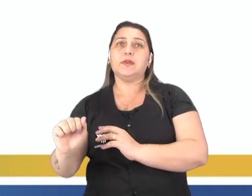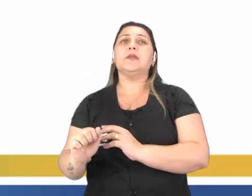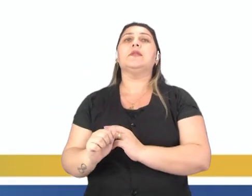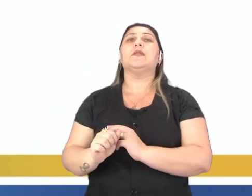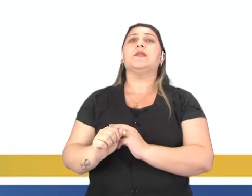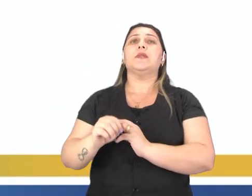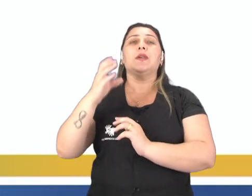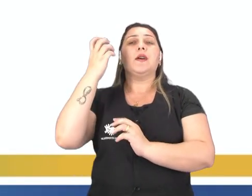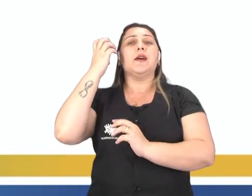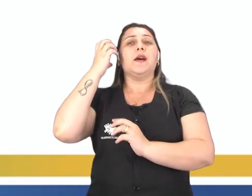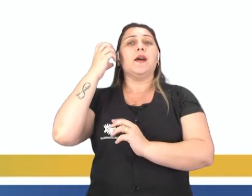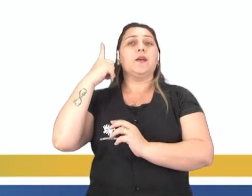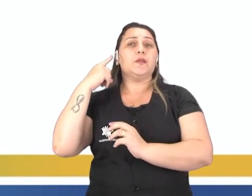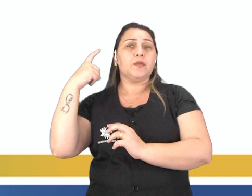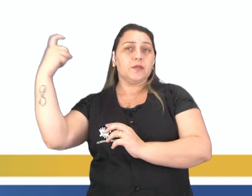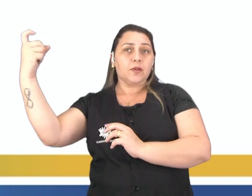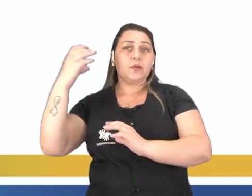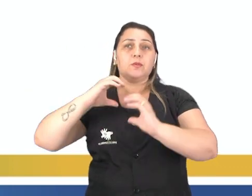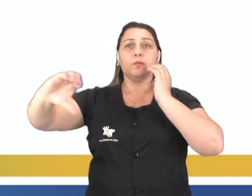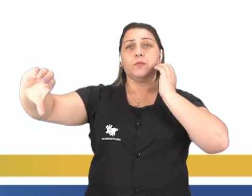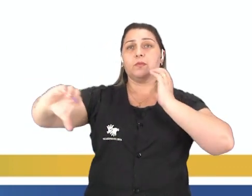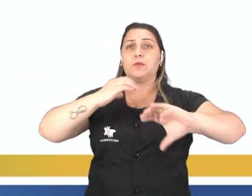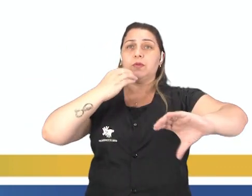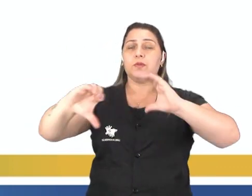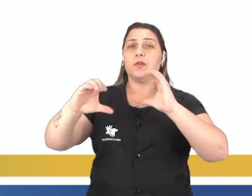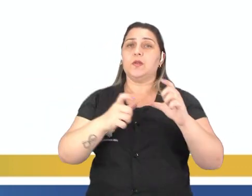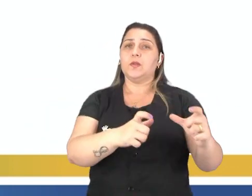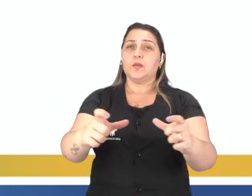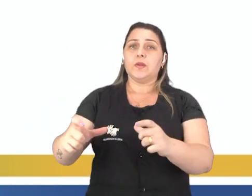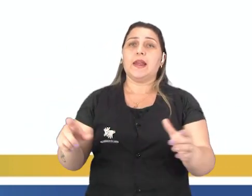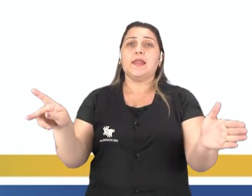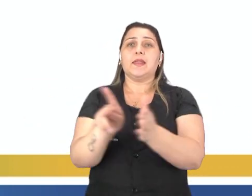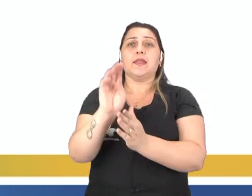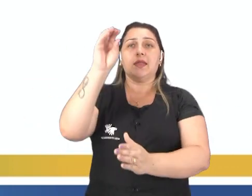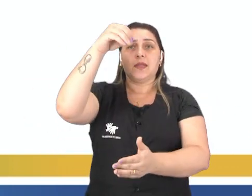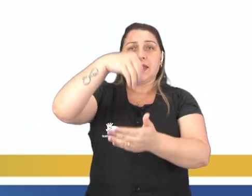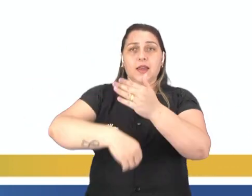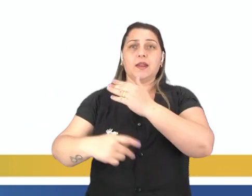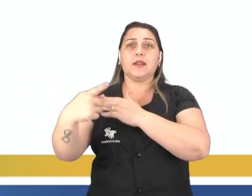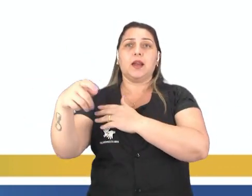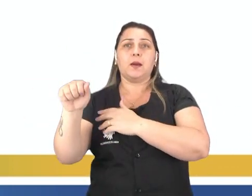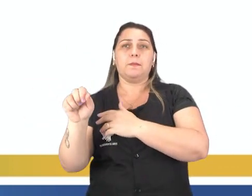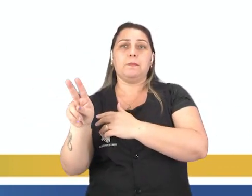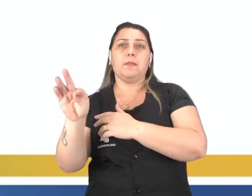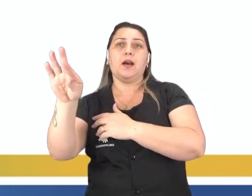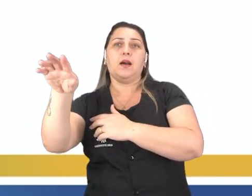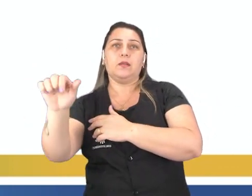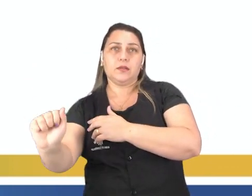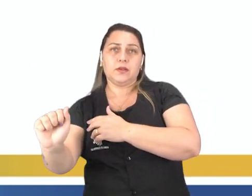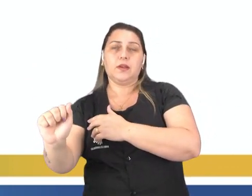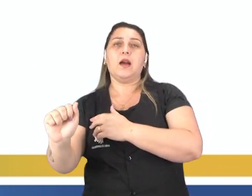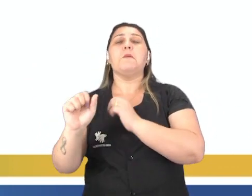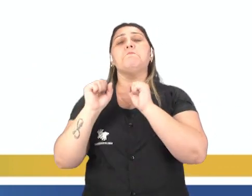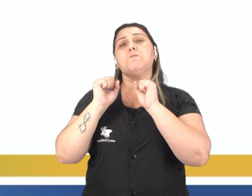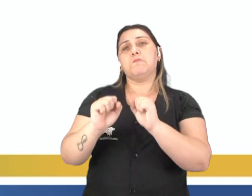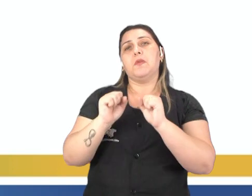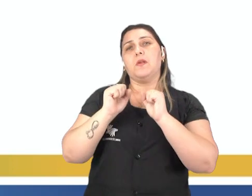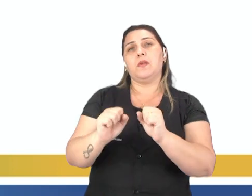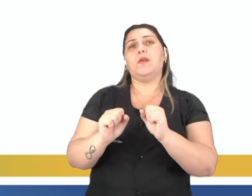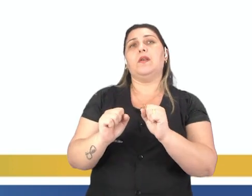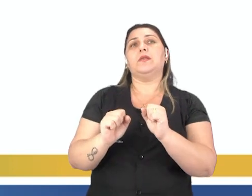os sons musicais conforme o seu lugar no pentagrama, na pauta, que já vimos o que é. Elas podem